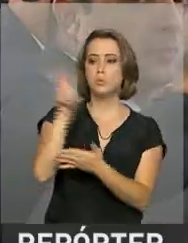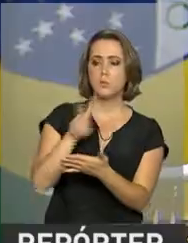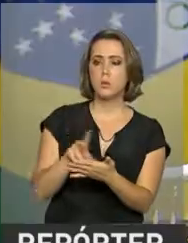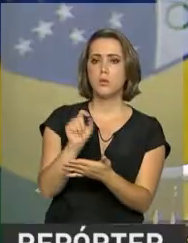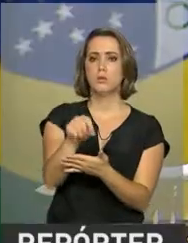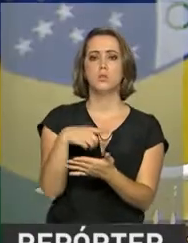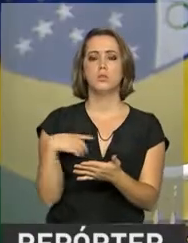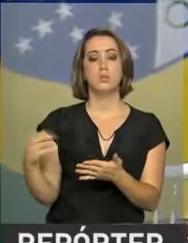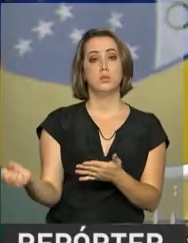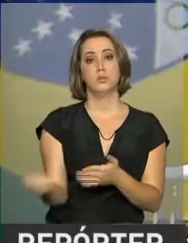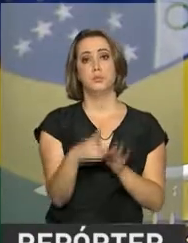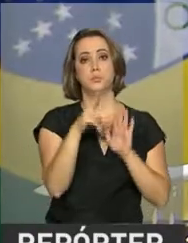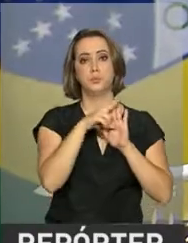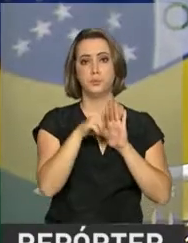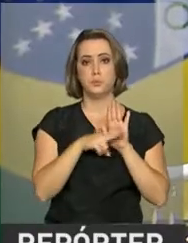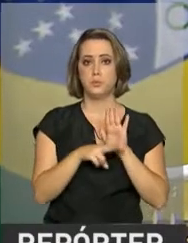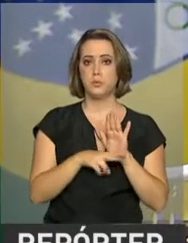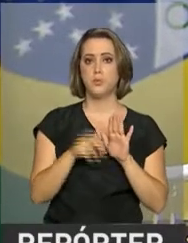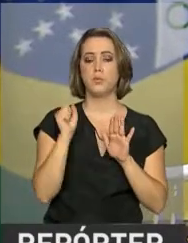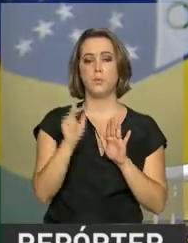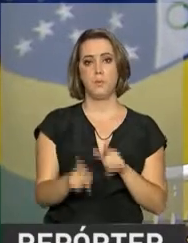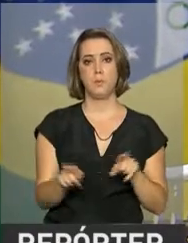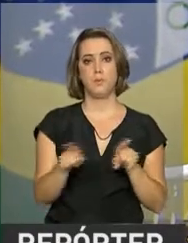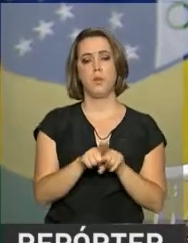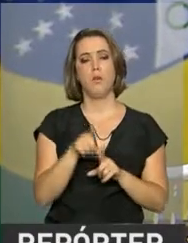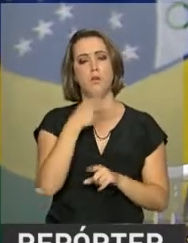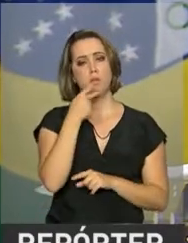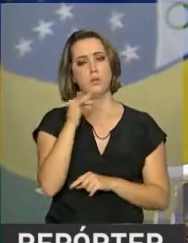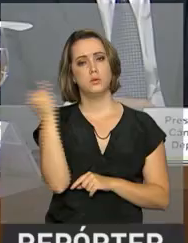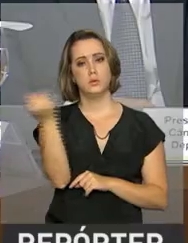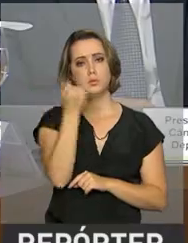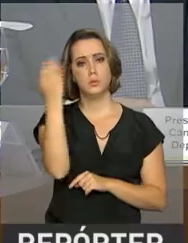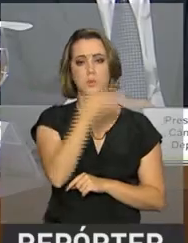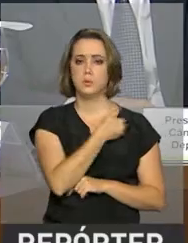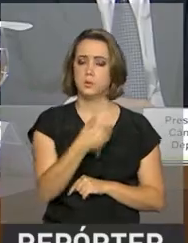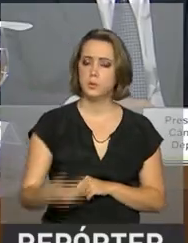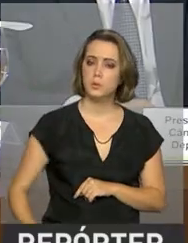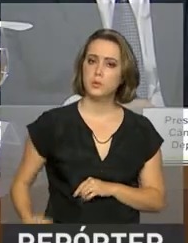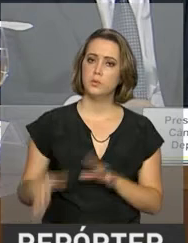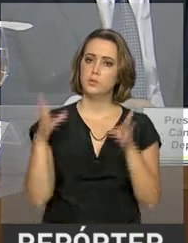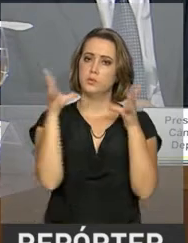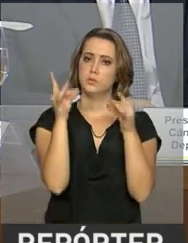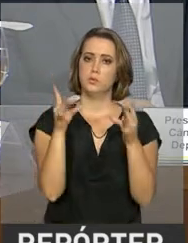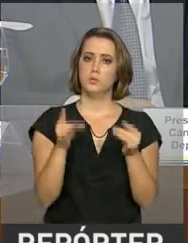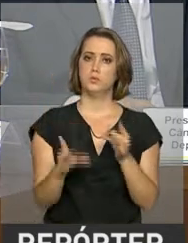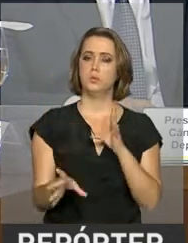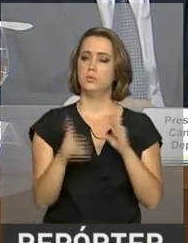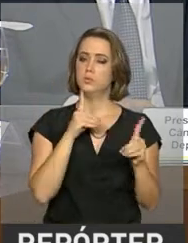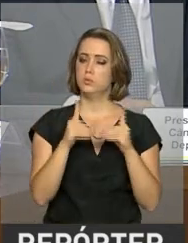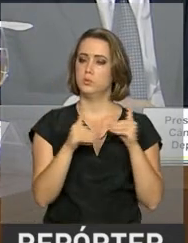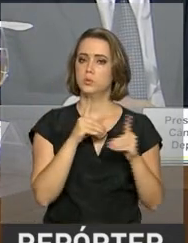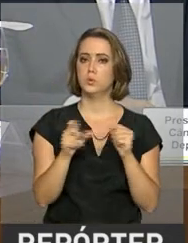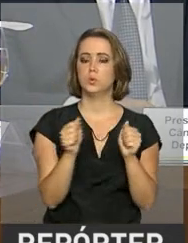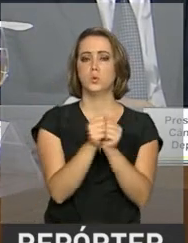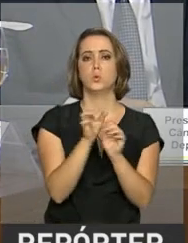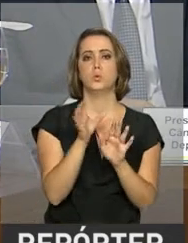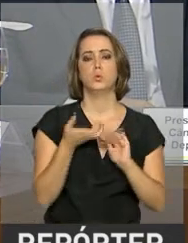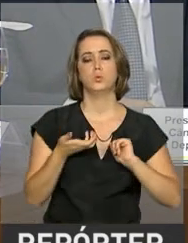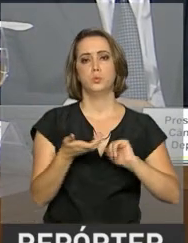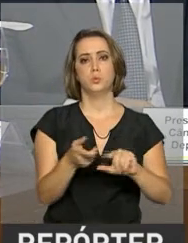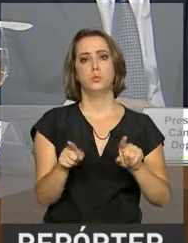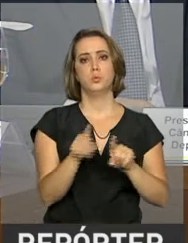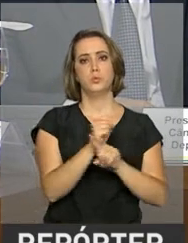câmara o presidente michel temer falou sobre a importância do projeto para o governo destacou o diálogo com o congresso ea sociedade e afirmou